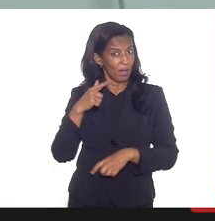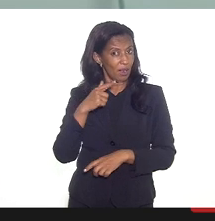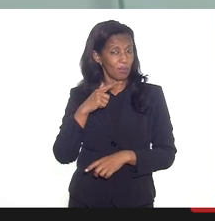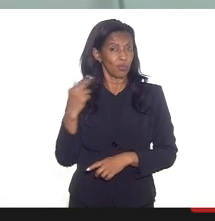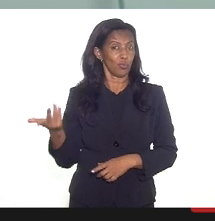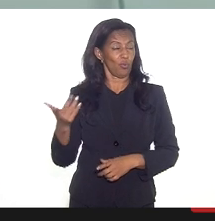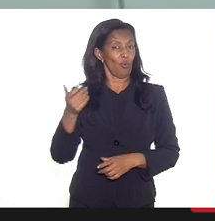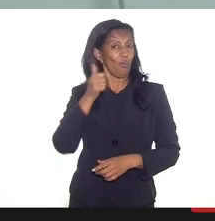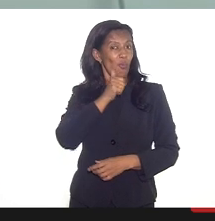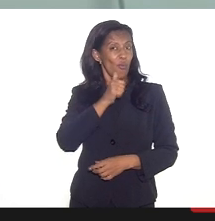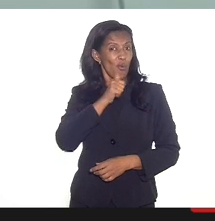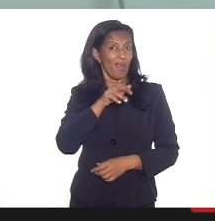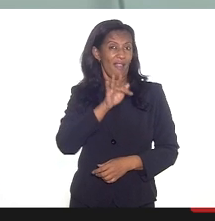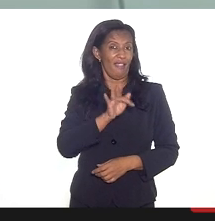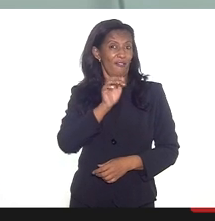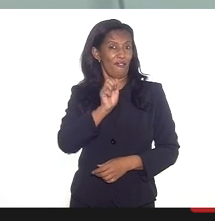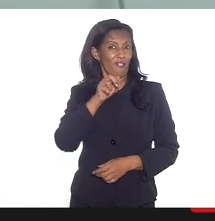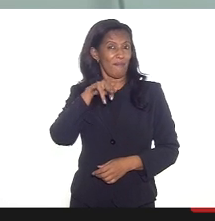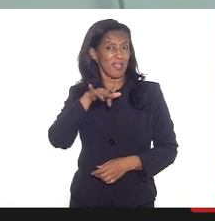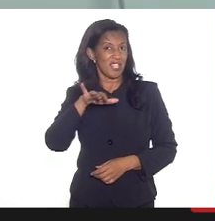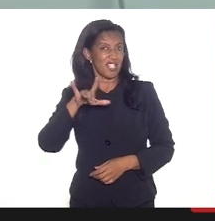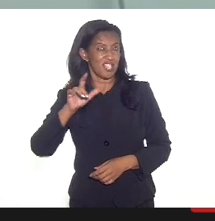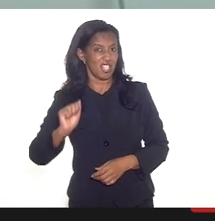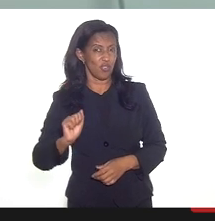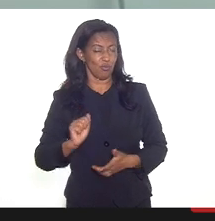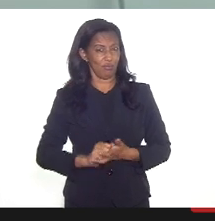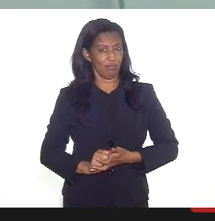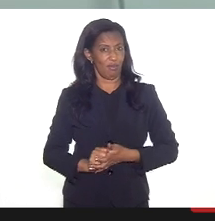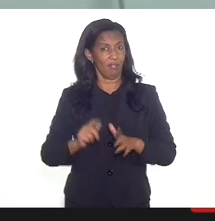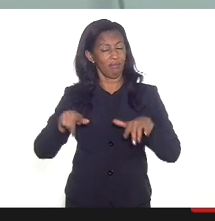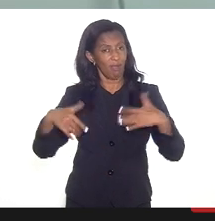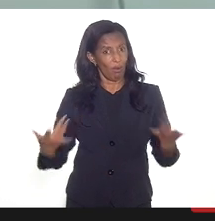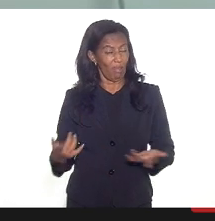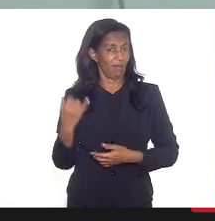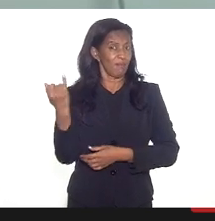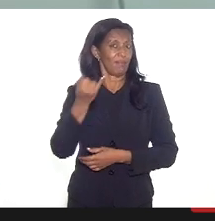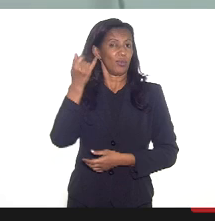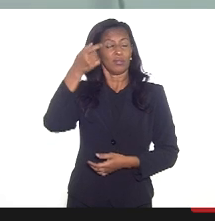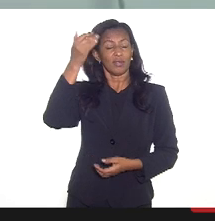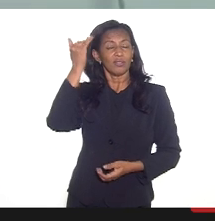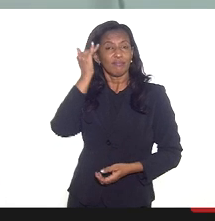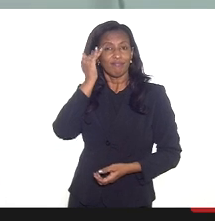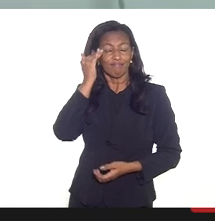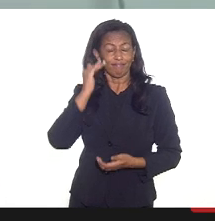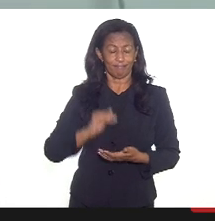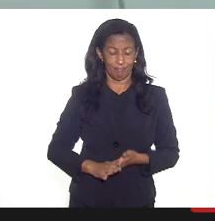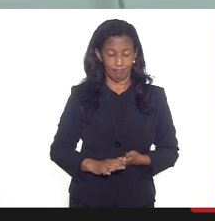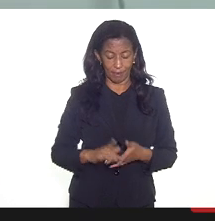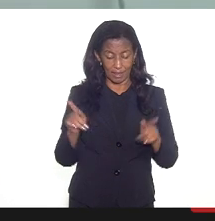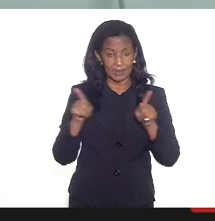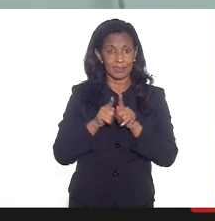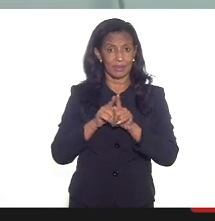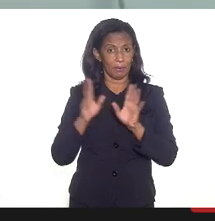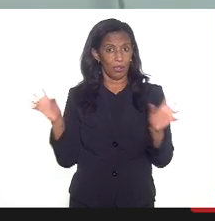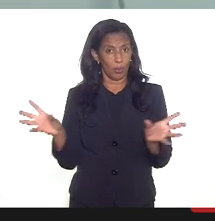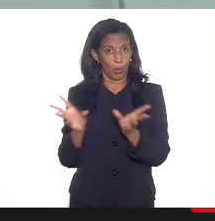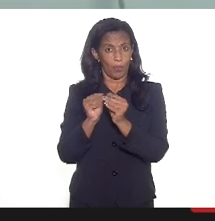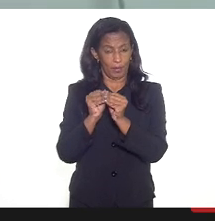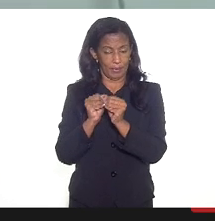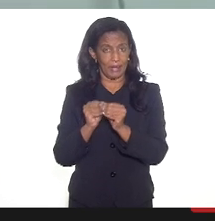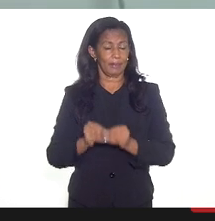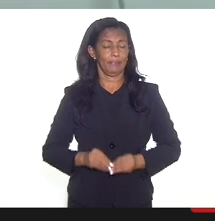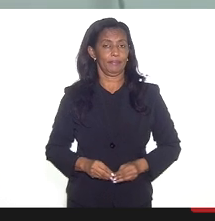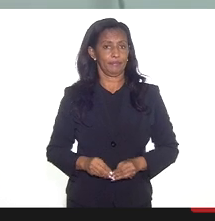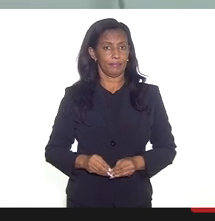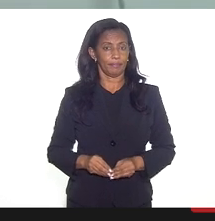nós sofremos feminicídio. Então é muito importante entender isso. E eu quero completar, eu sei que já está acabando o meu